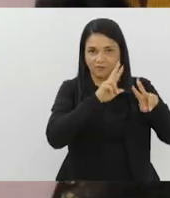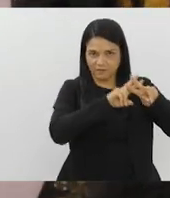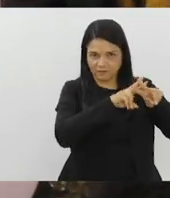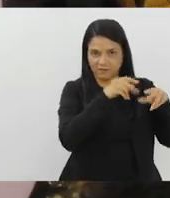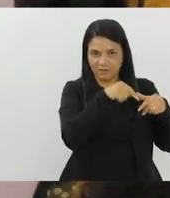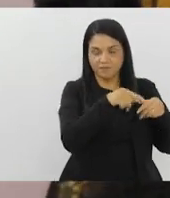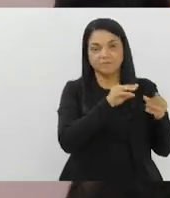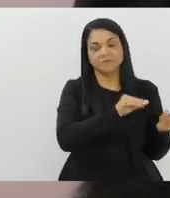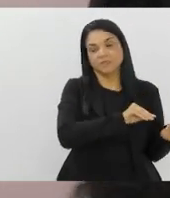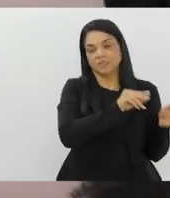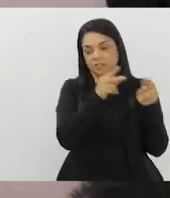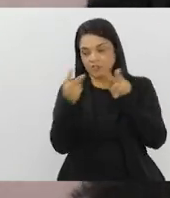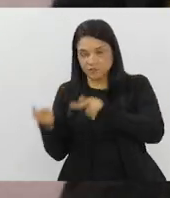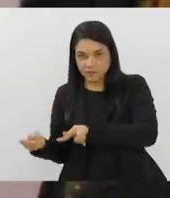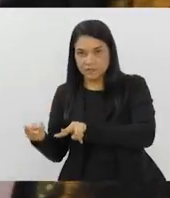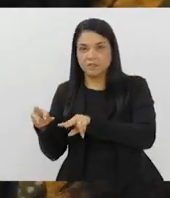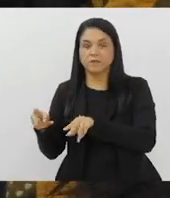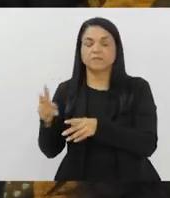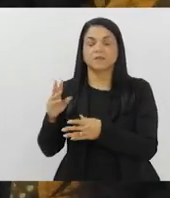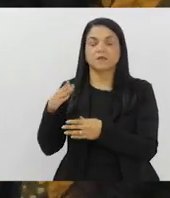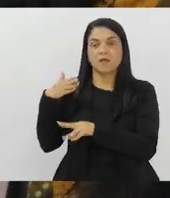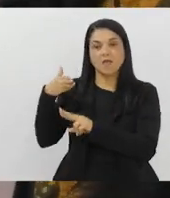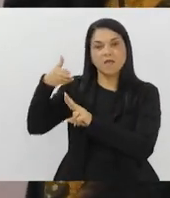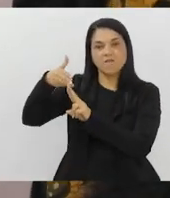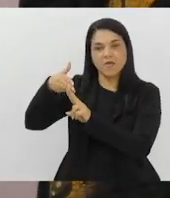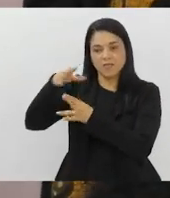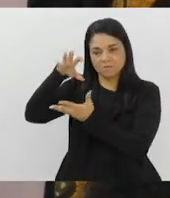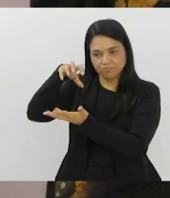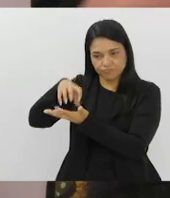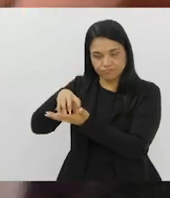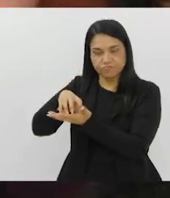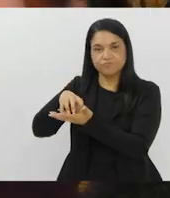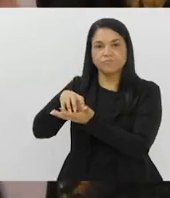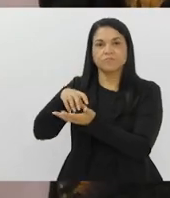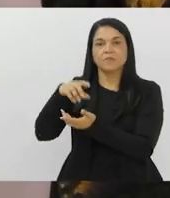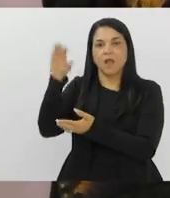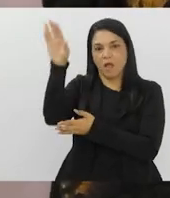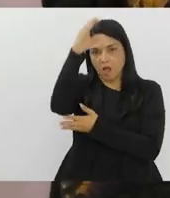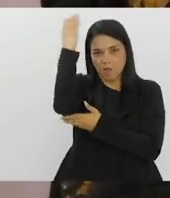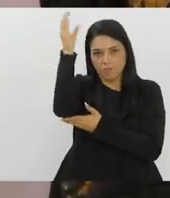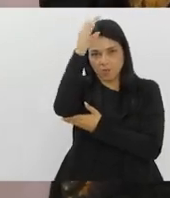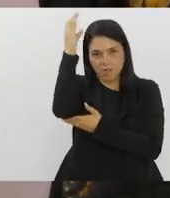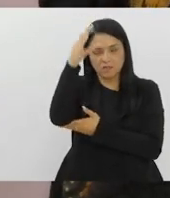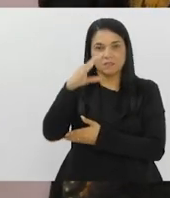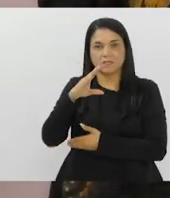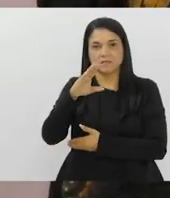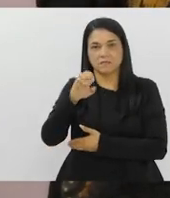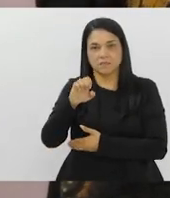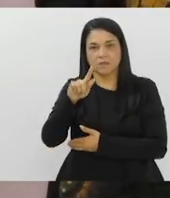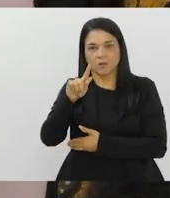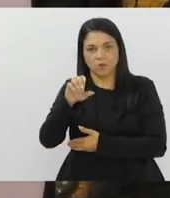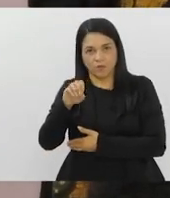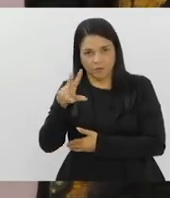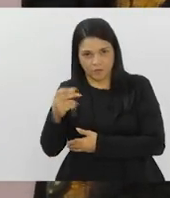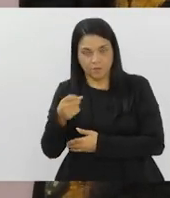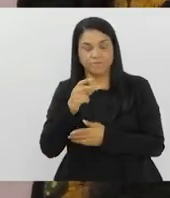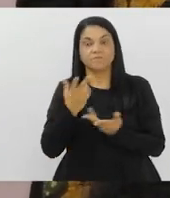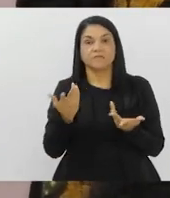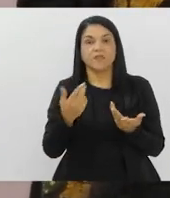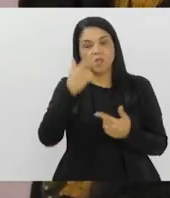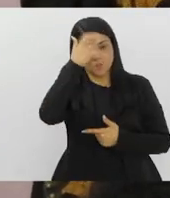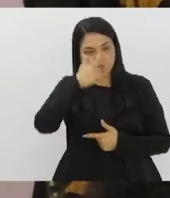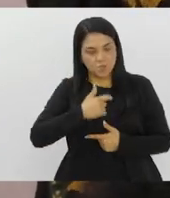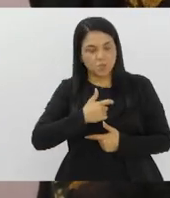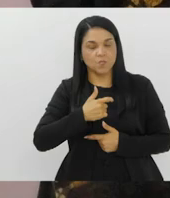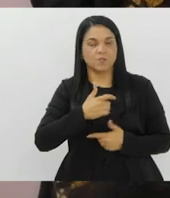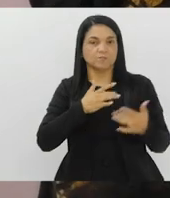serem transferidas para a unidade de referência pela ambulância da Cegonha, como todas as mulheres usuárias do SUS. Então, eu me coloco aqui